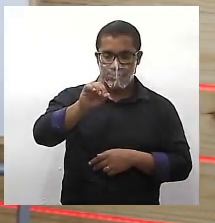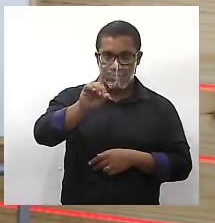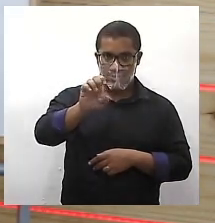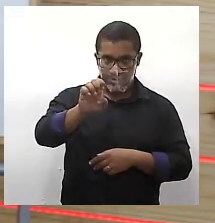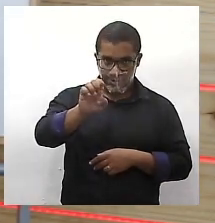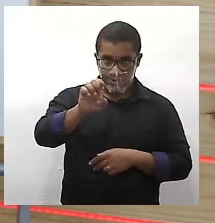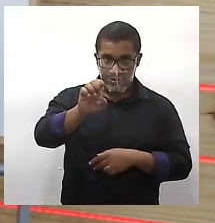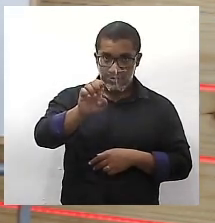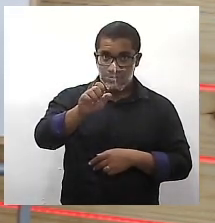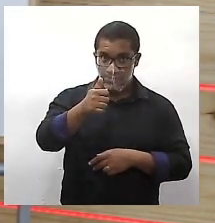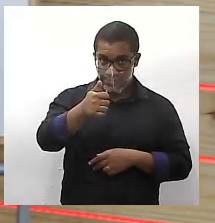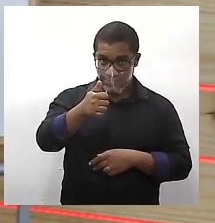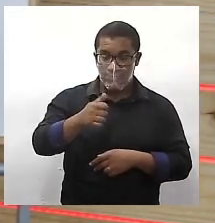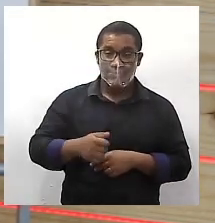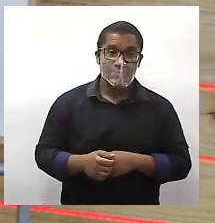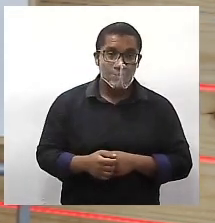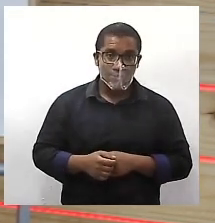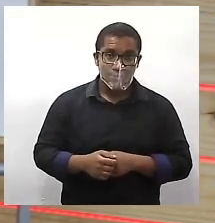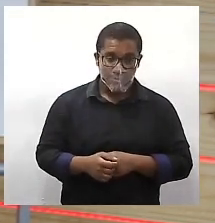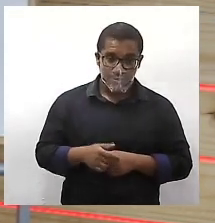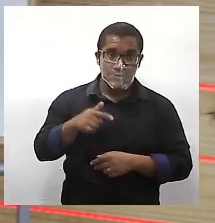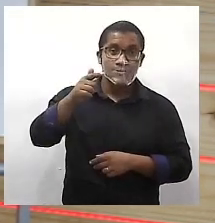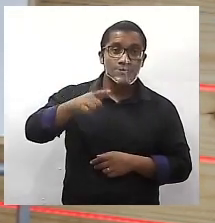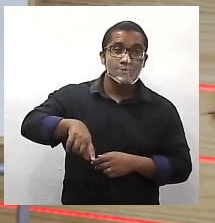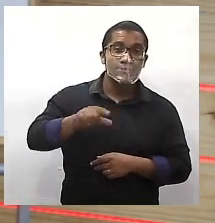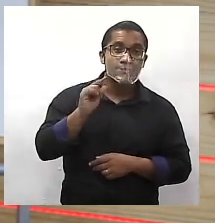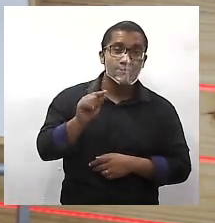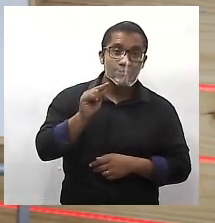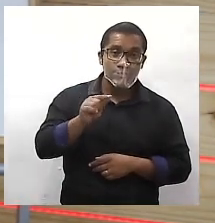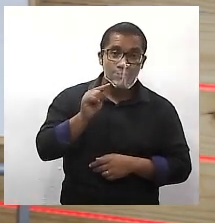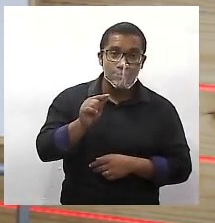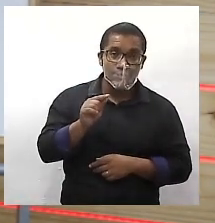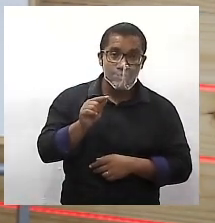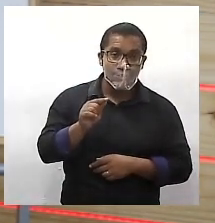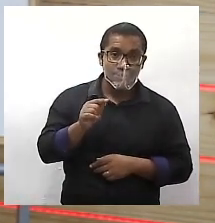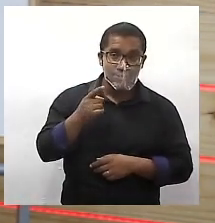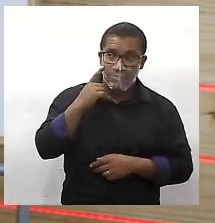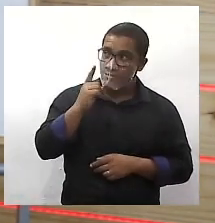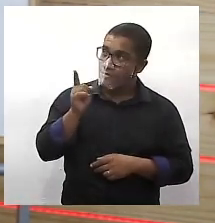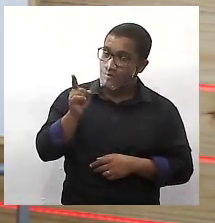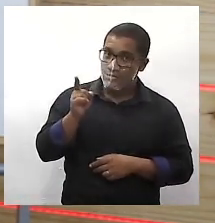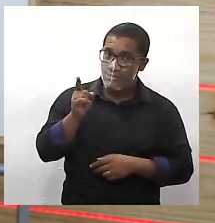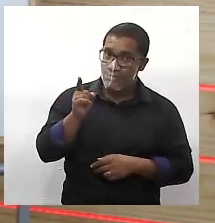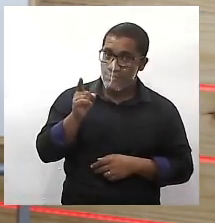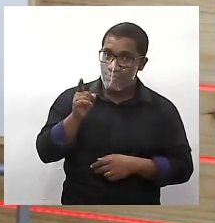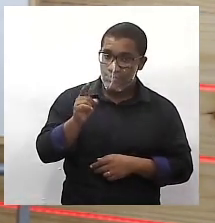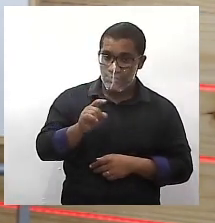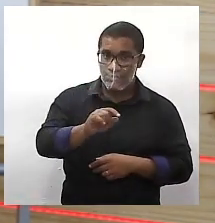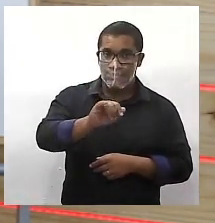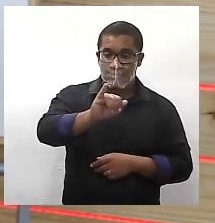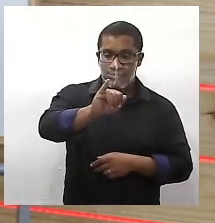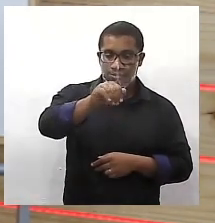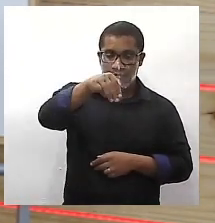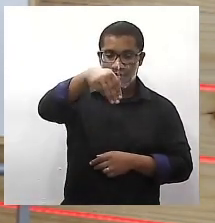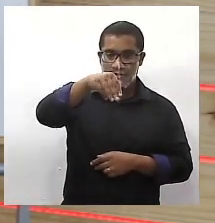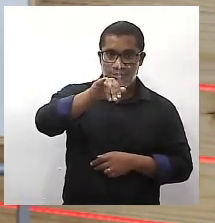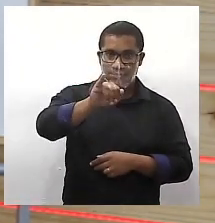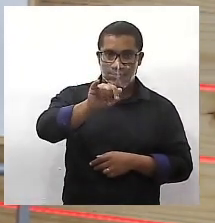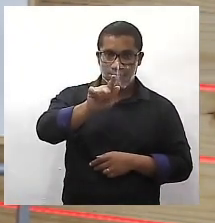eu trabalho com a mortalidade, eu trabalho, presta atenção, olha para cá, com a